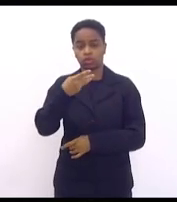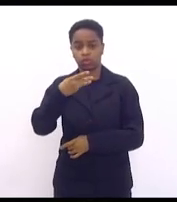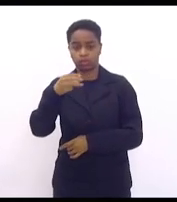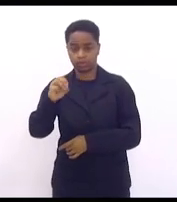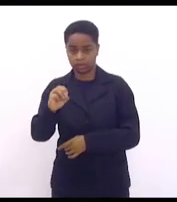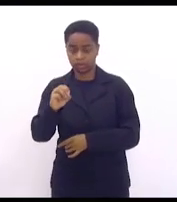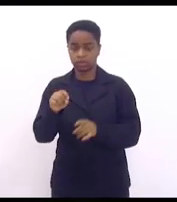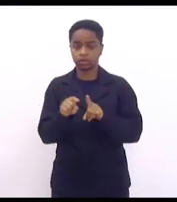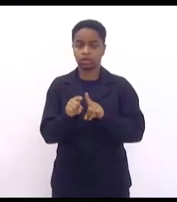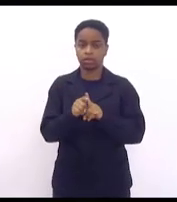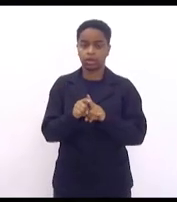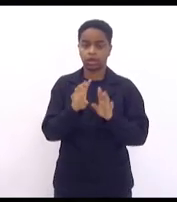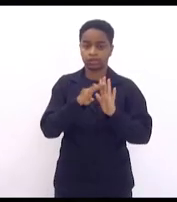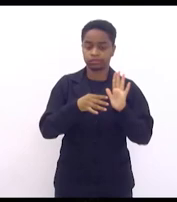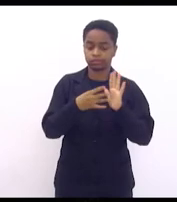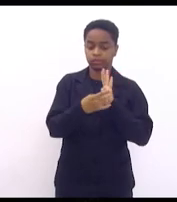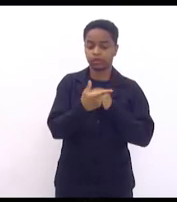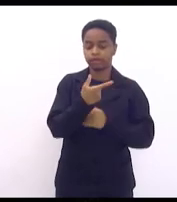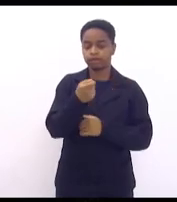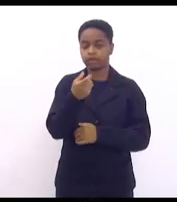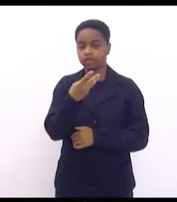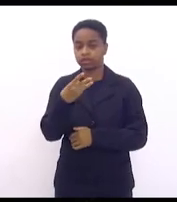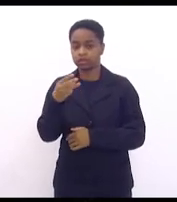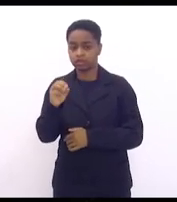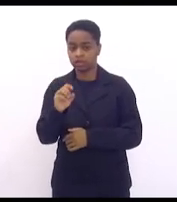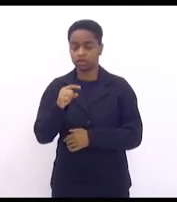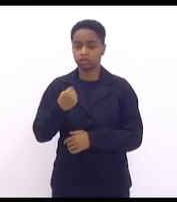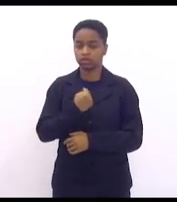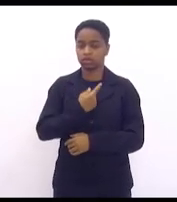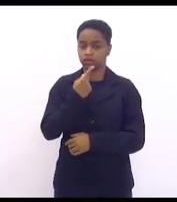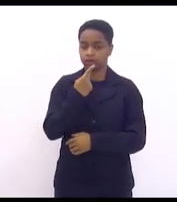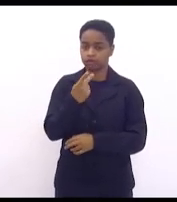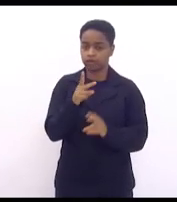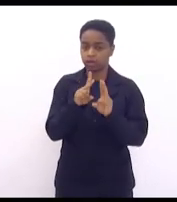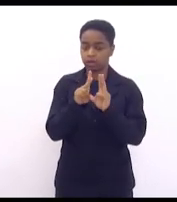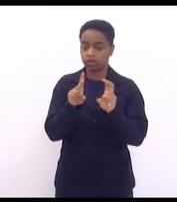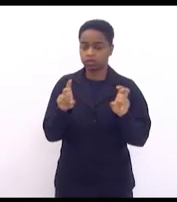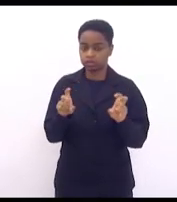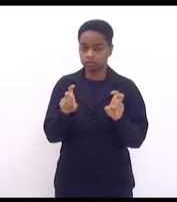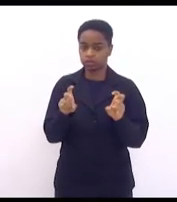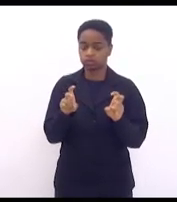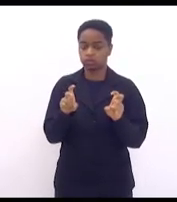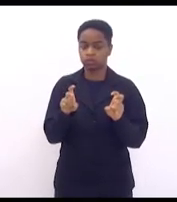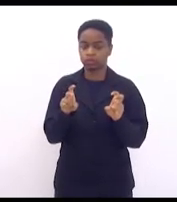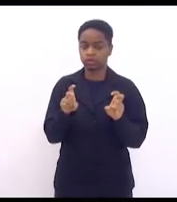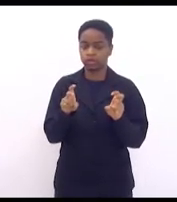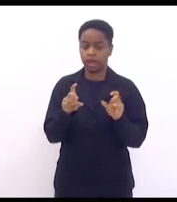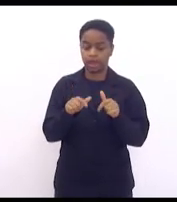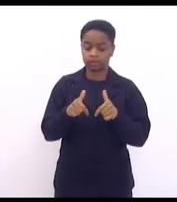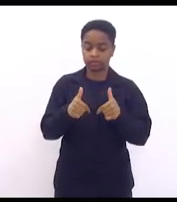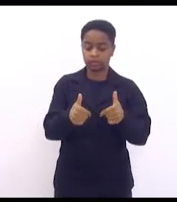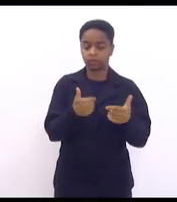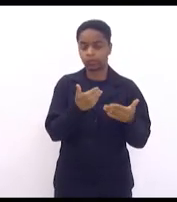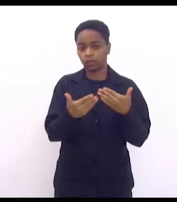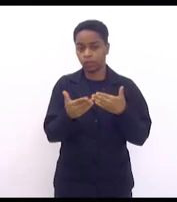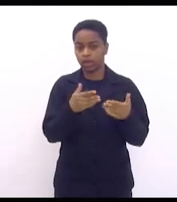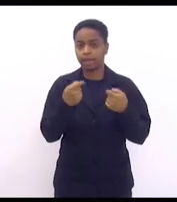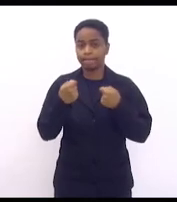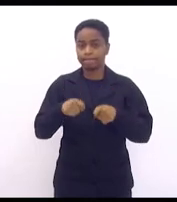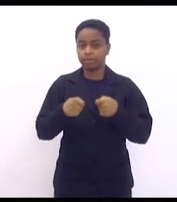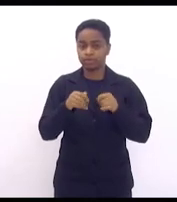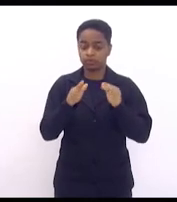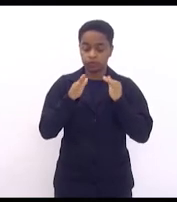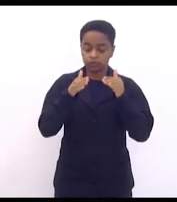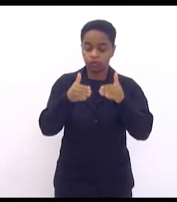e se lá na Agenda 2030 a gente fala que em qualquer ação há que se ter o corte